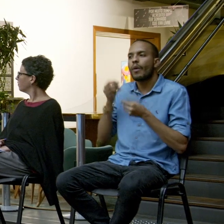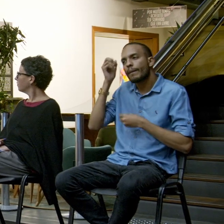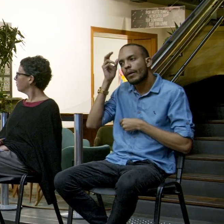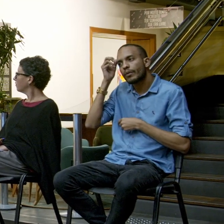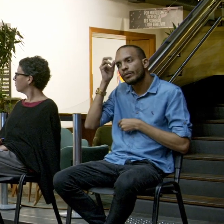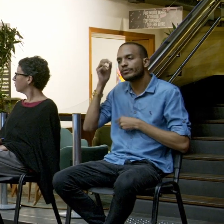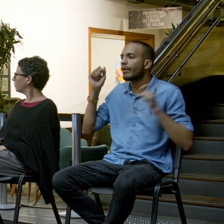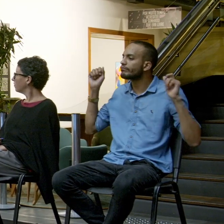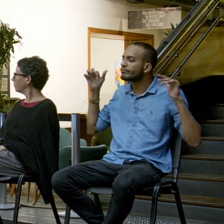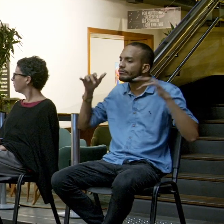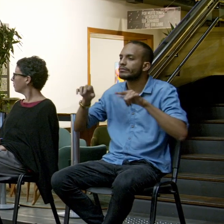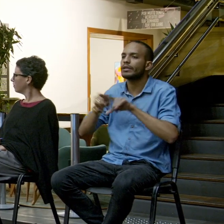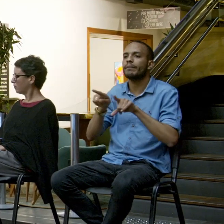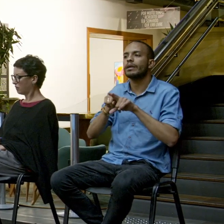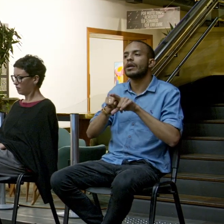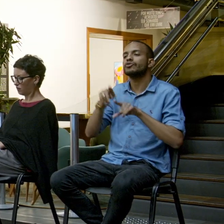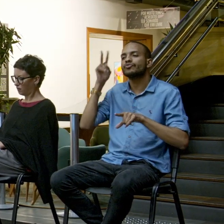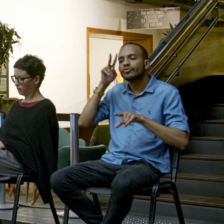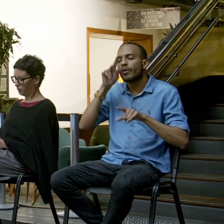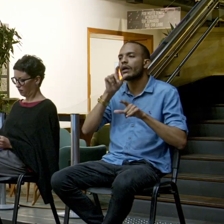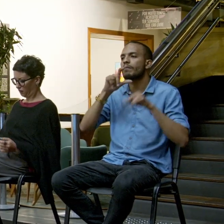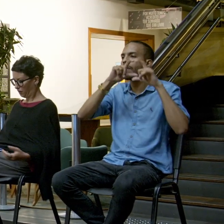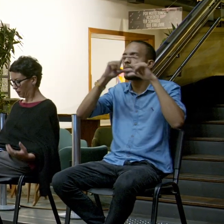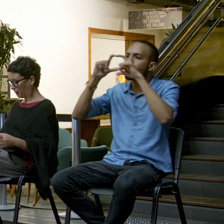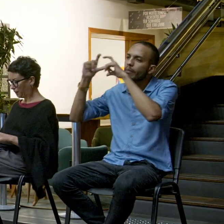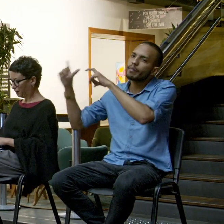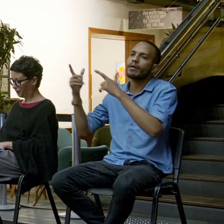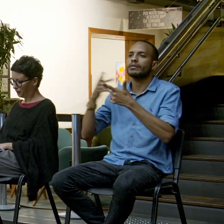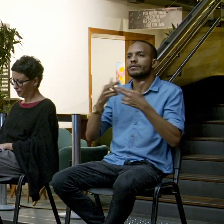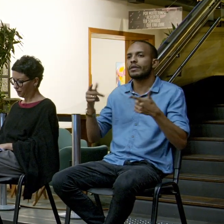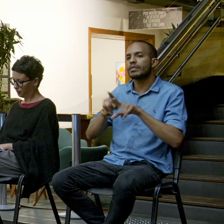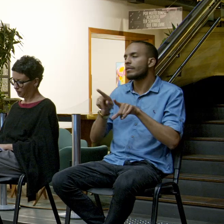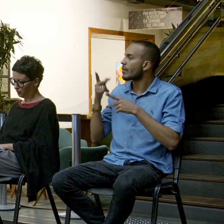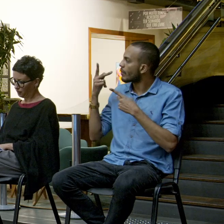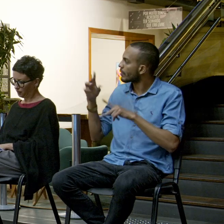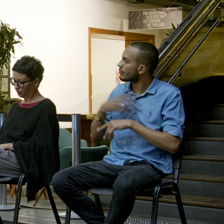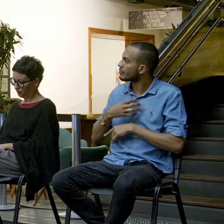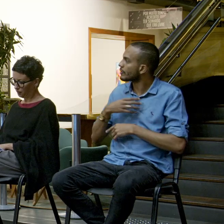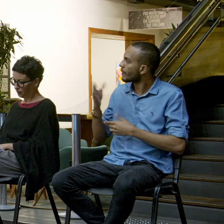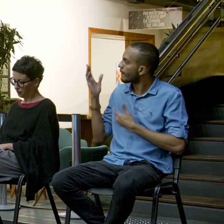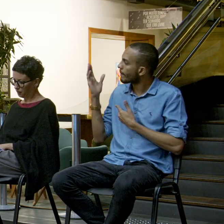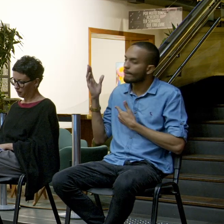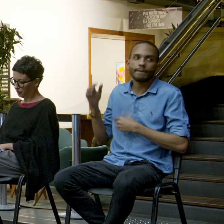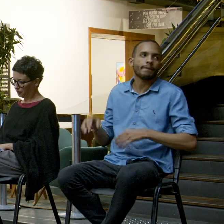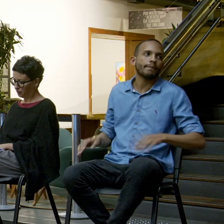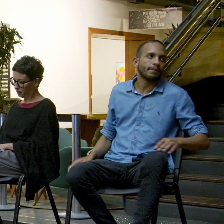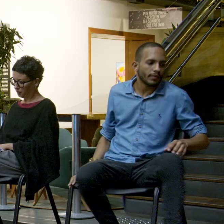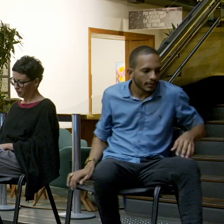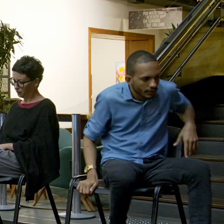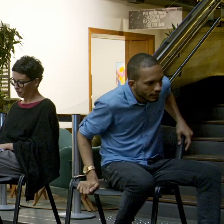cultura de massa, com histórias em quadrinhos, né, e de como essas interjeições elas aparecem